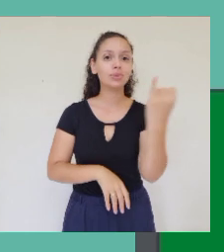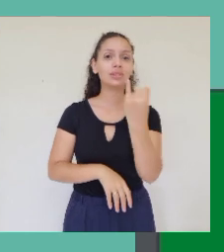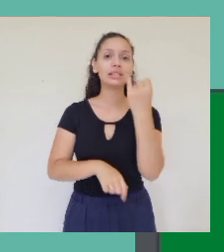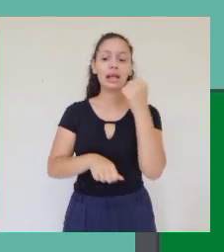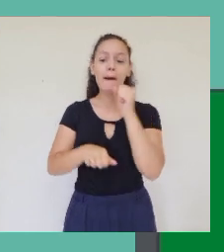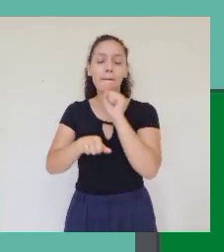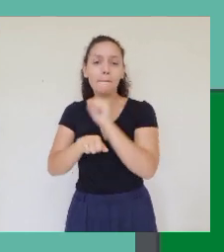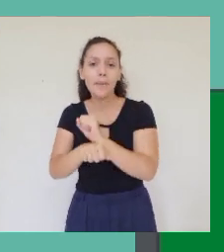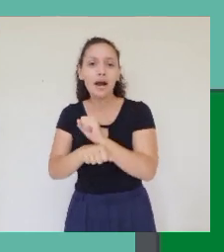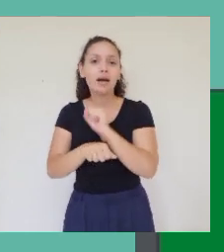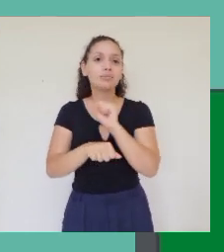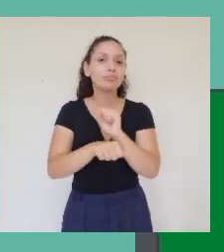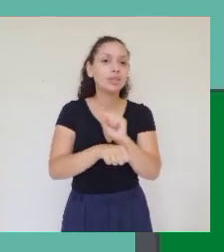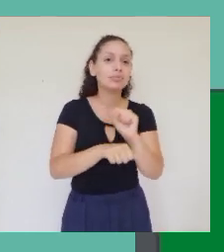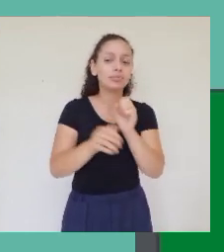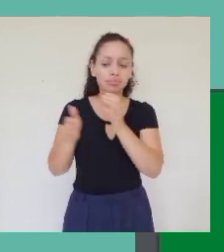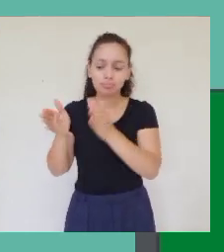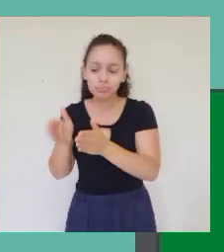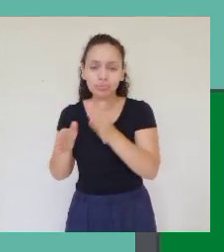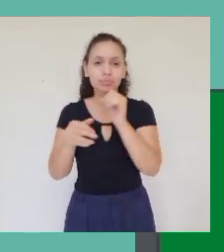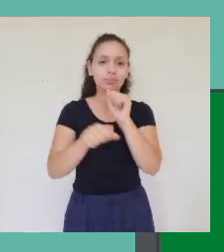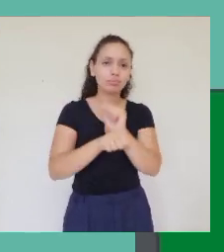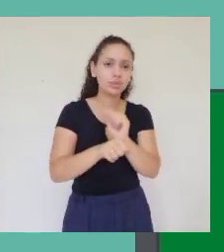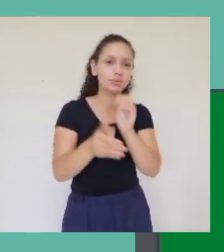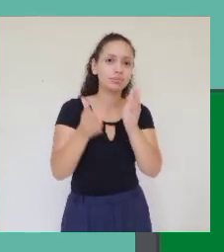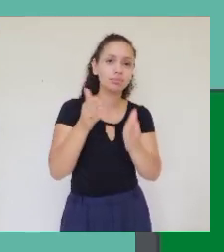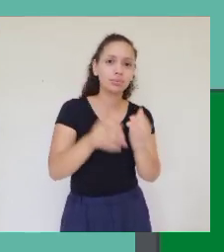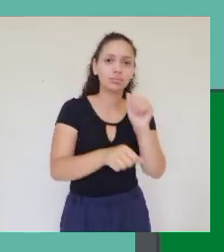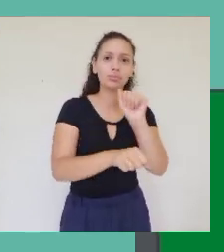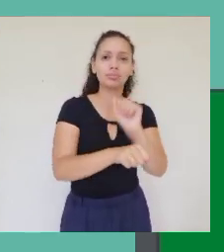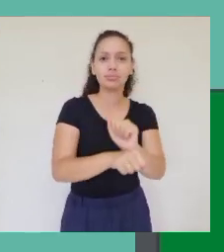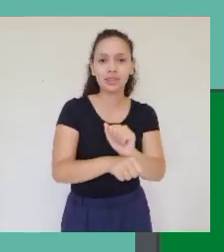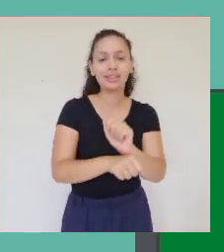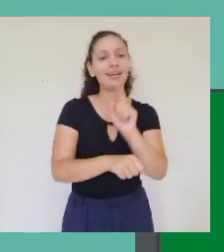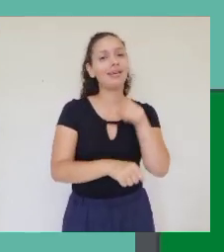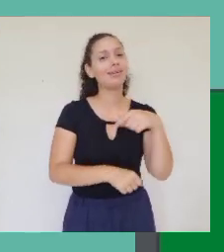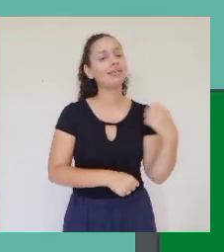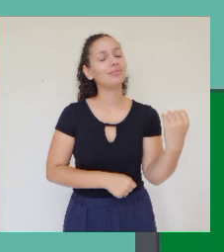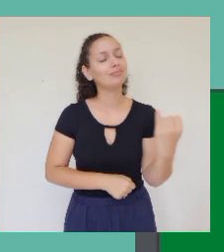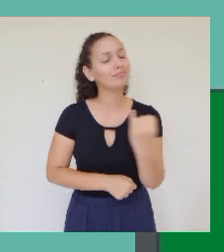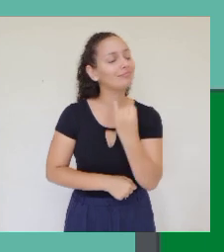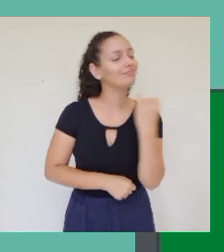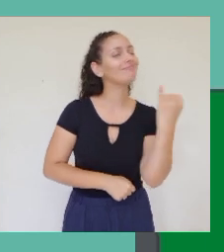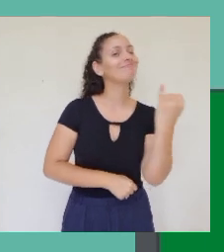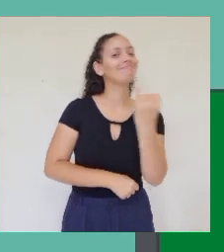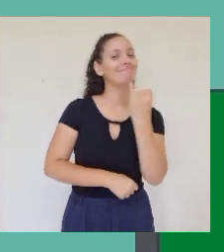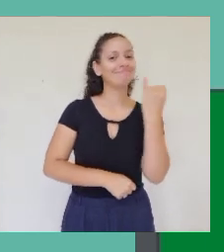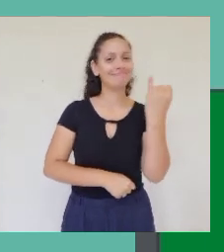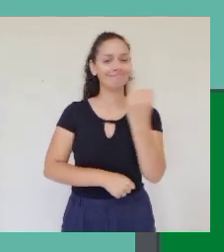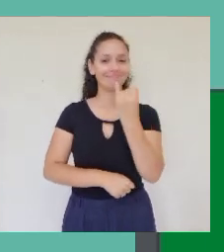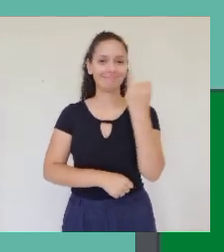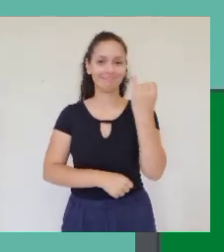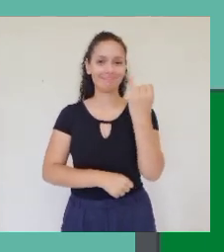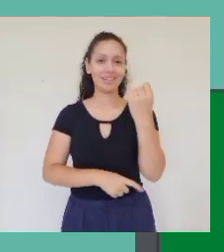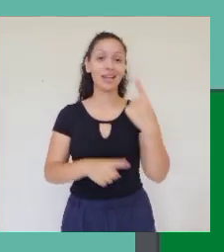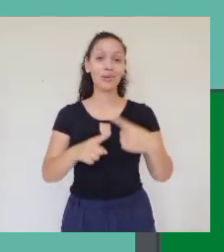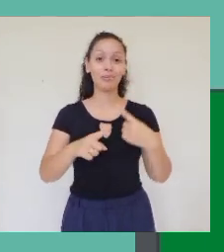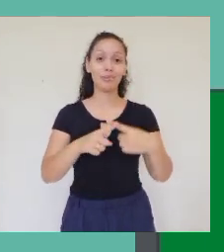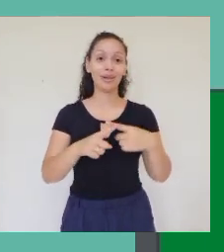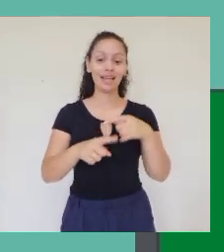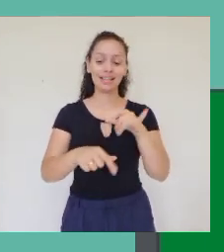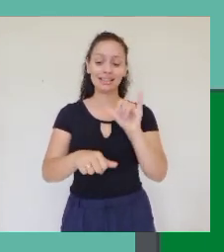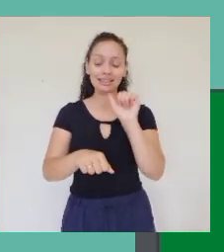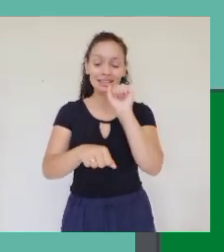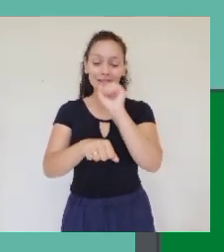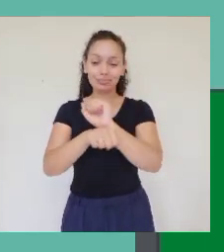existem vários métodos de estudos que falam sobre a importância das pausas na absorção do conhecimento, né?